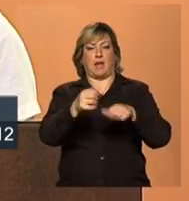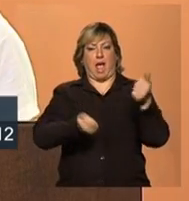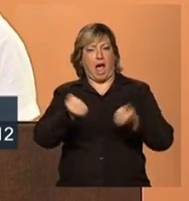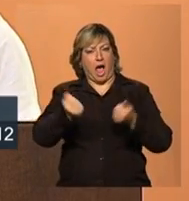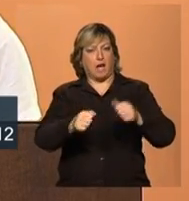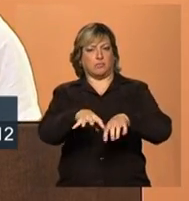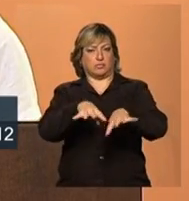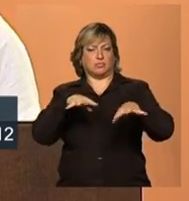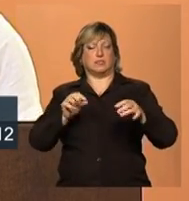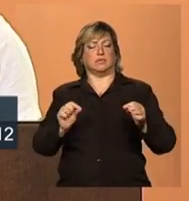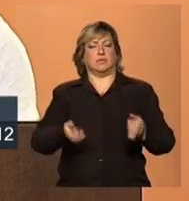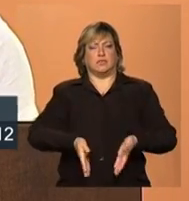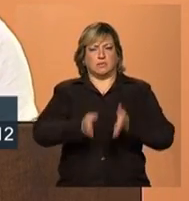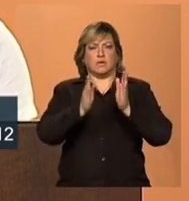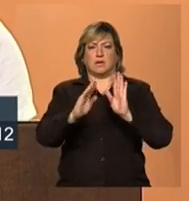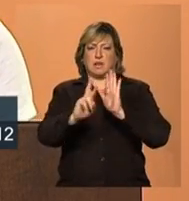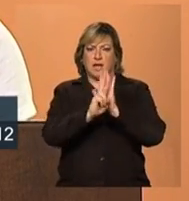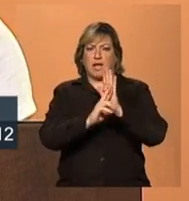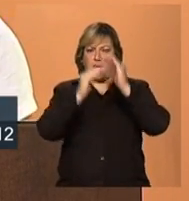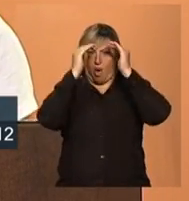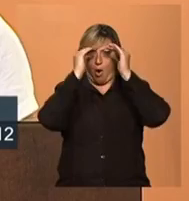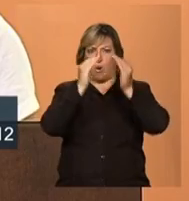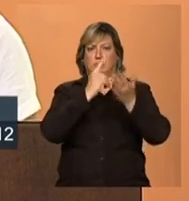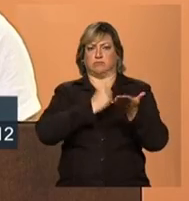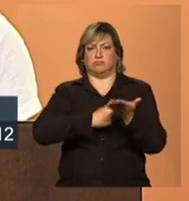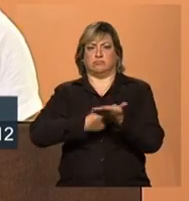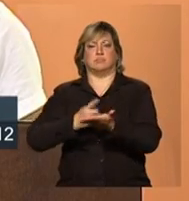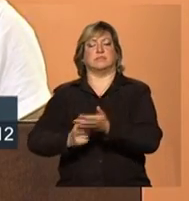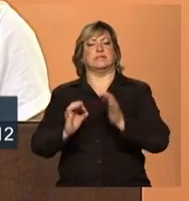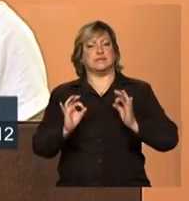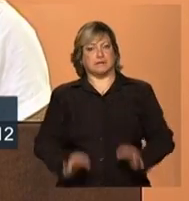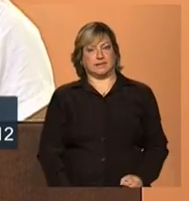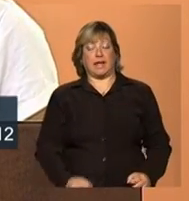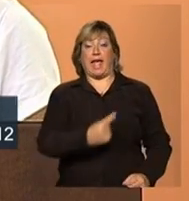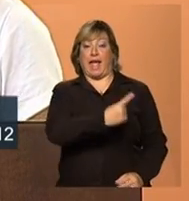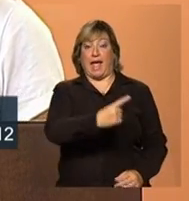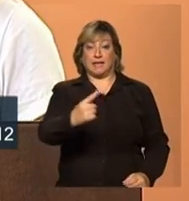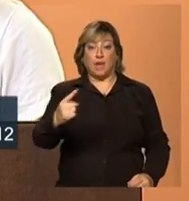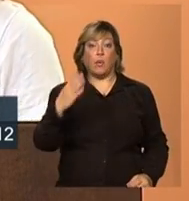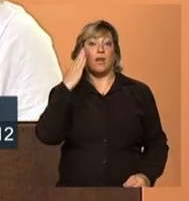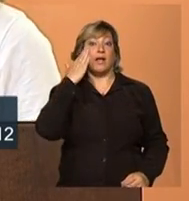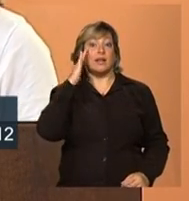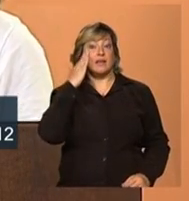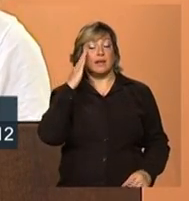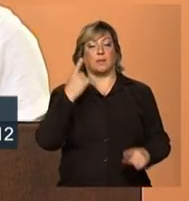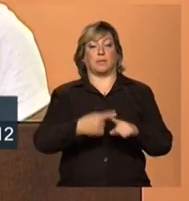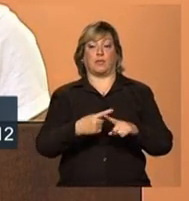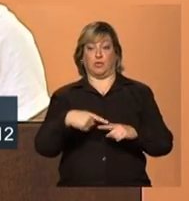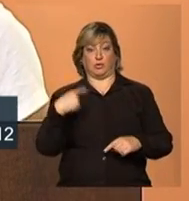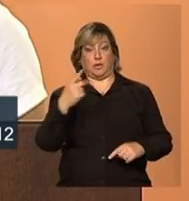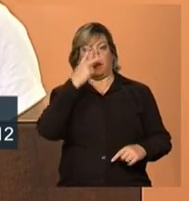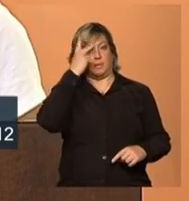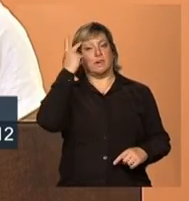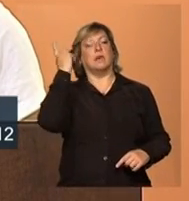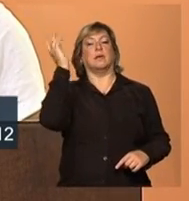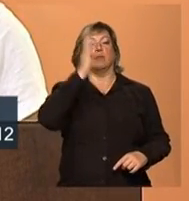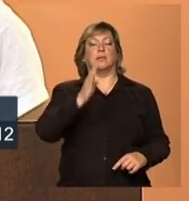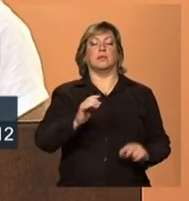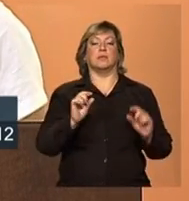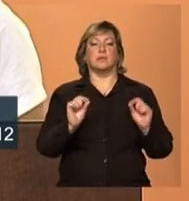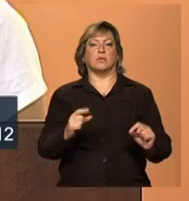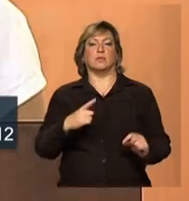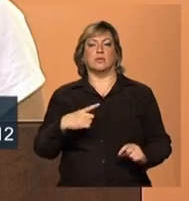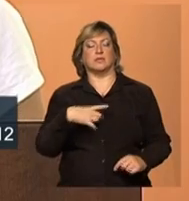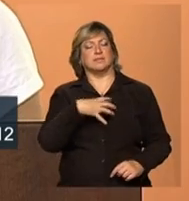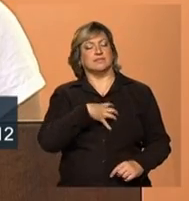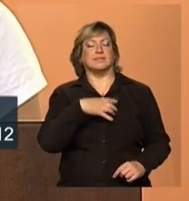Enfim, que cada pessoa se sinta interveniente dessa grande mudança. Se o brasileiro é tão cordial e gentil, é sabido disso pelo mundo inteiro,